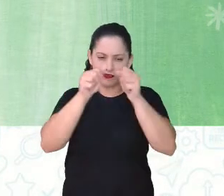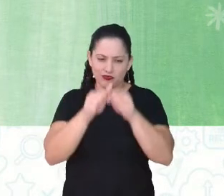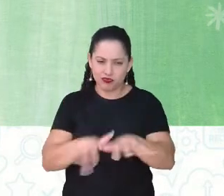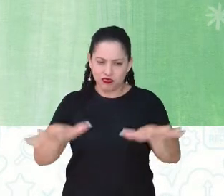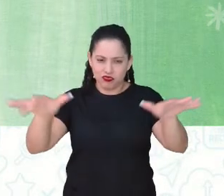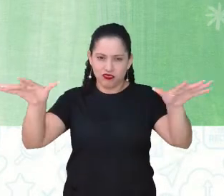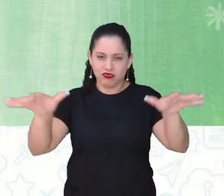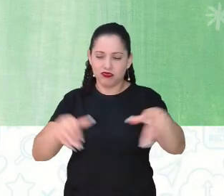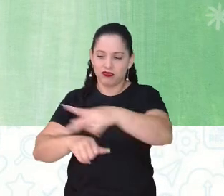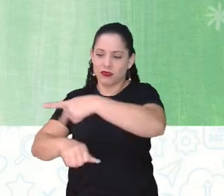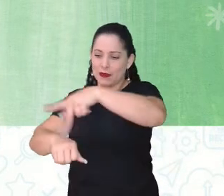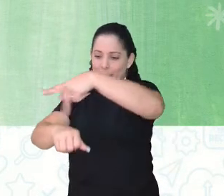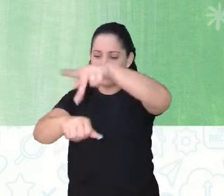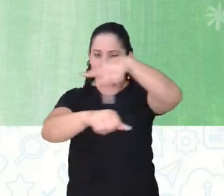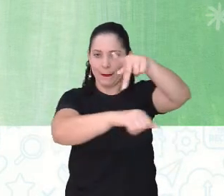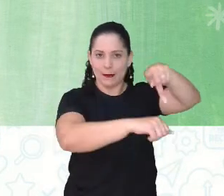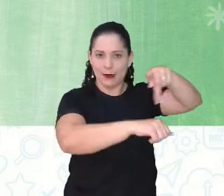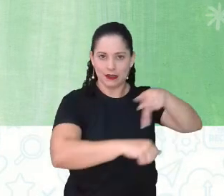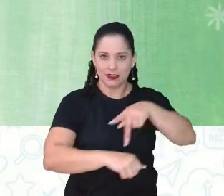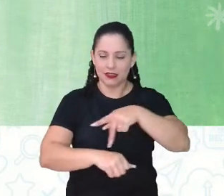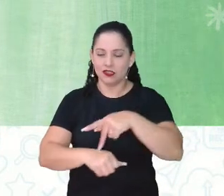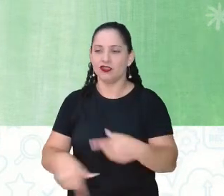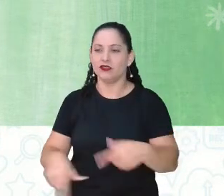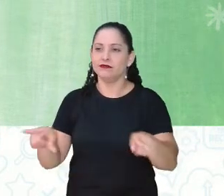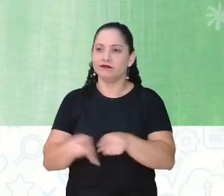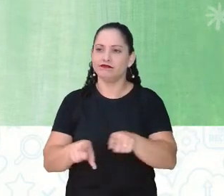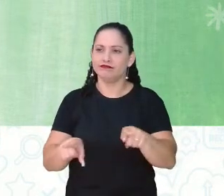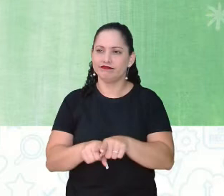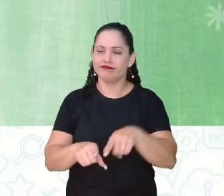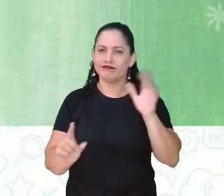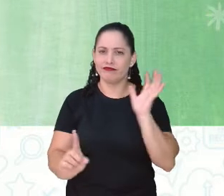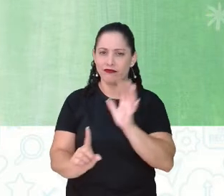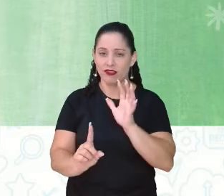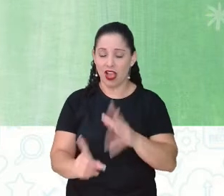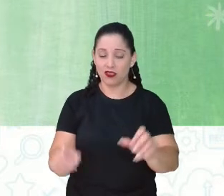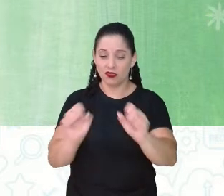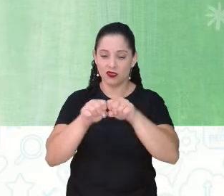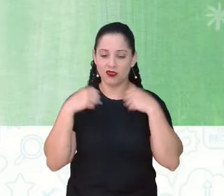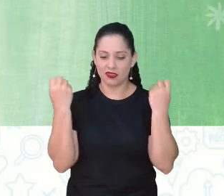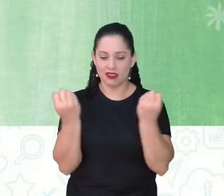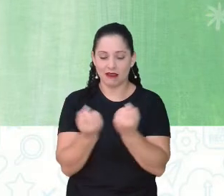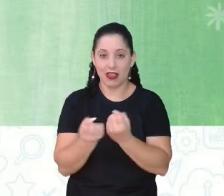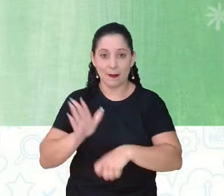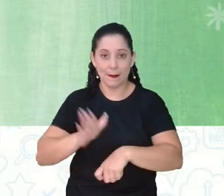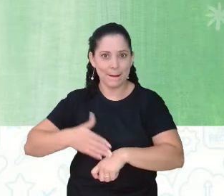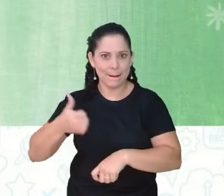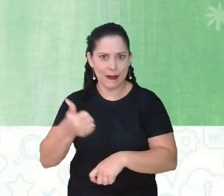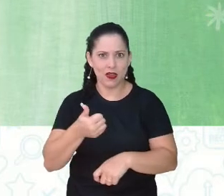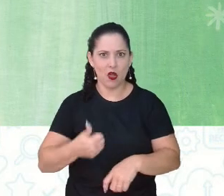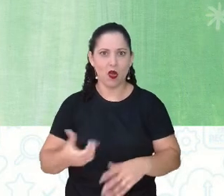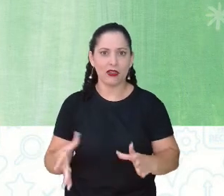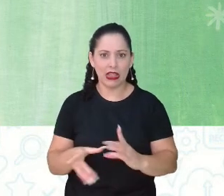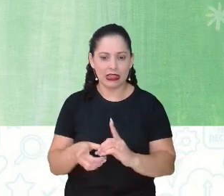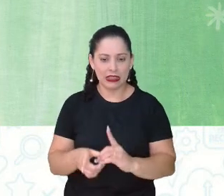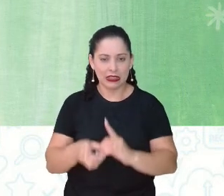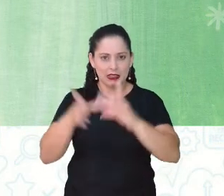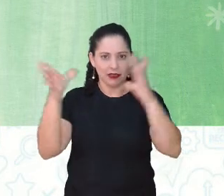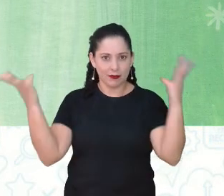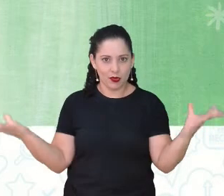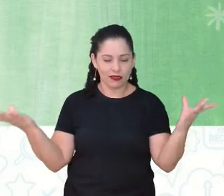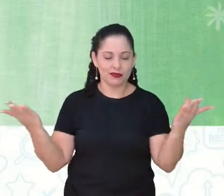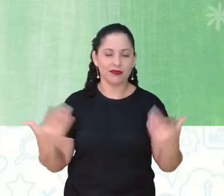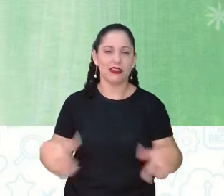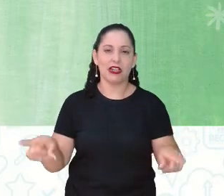diversos países. Contribuiu para a construção de uma sociedade mais democrática, pautada nos direitos humanos. Então,